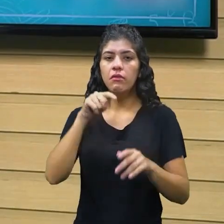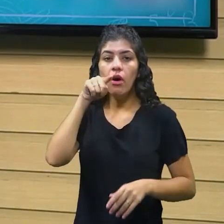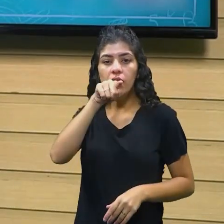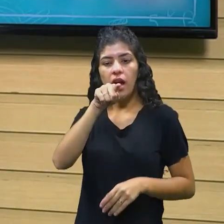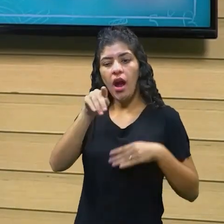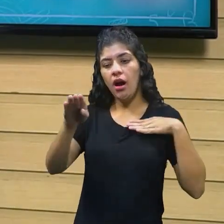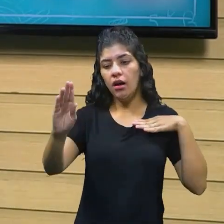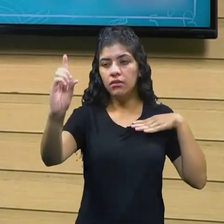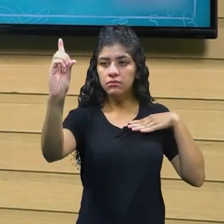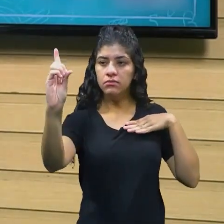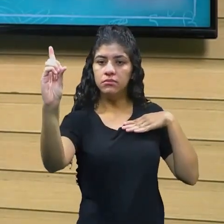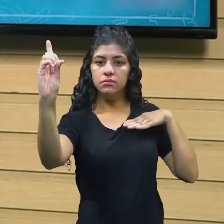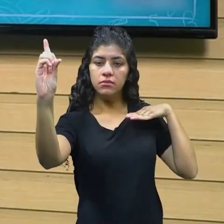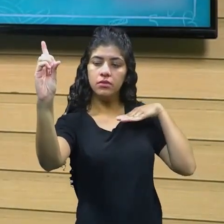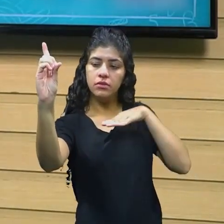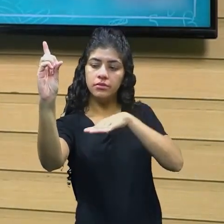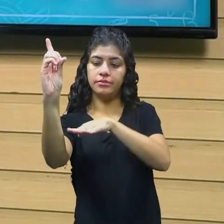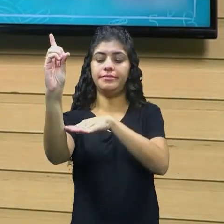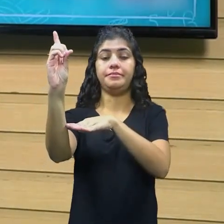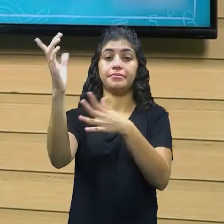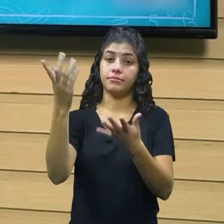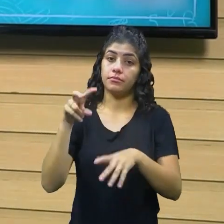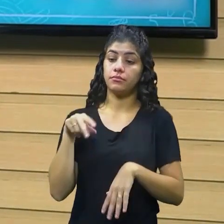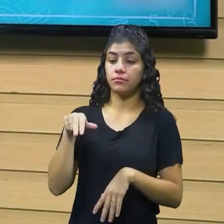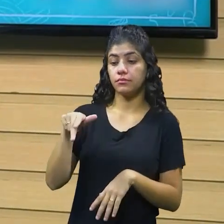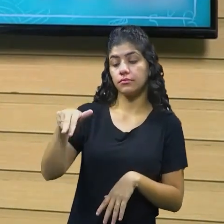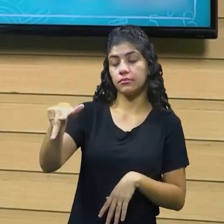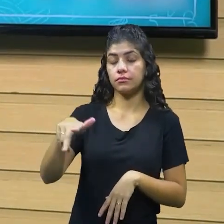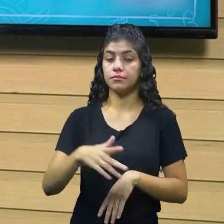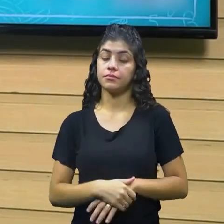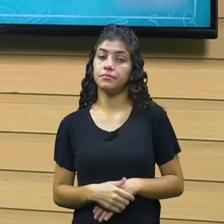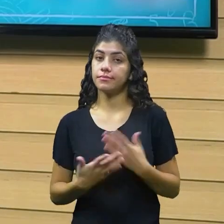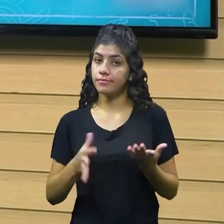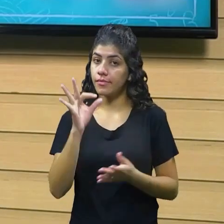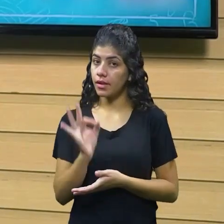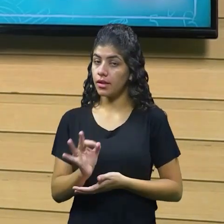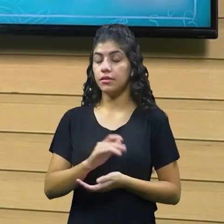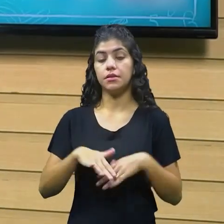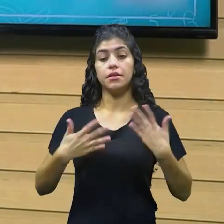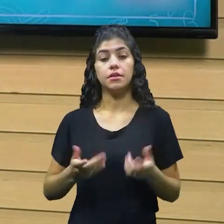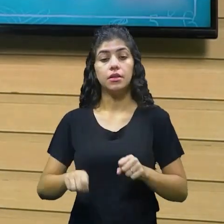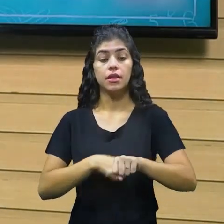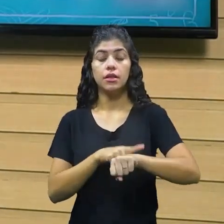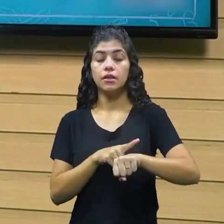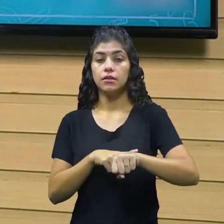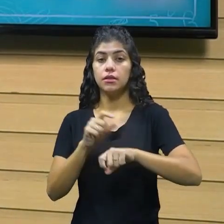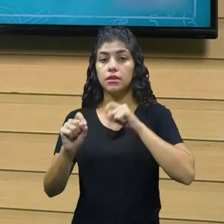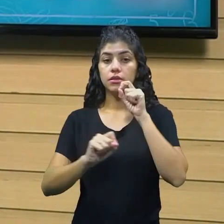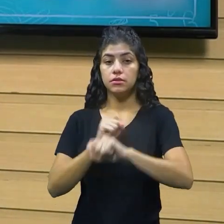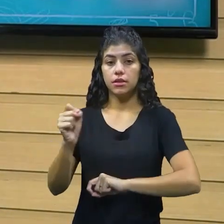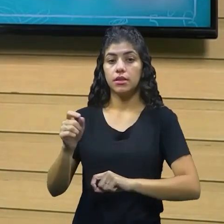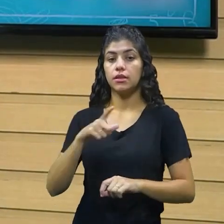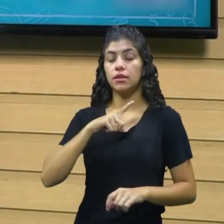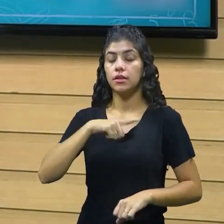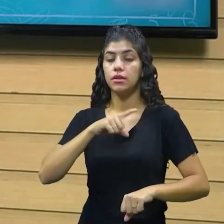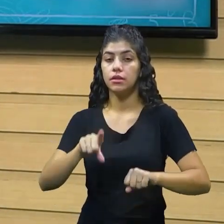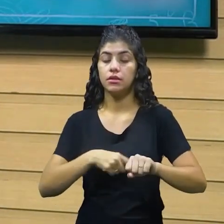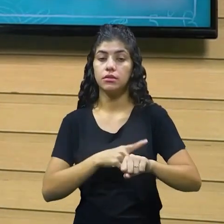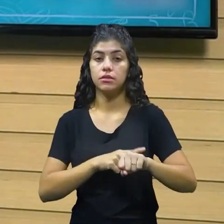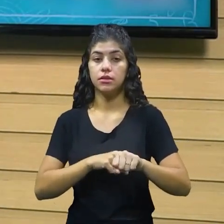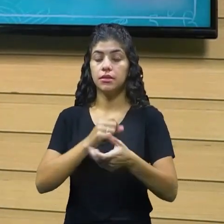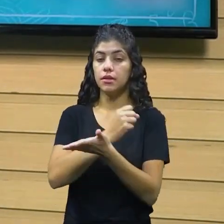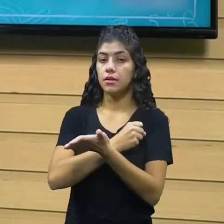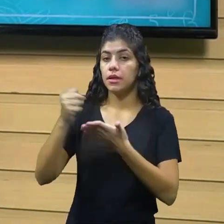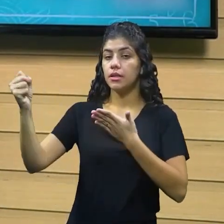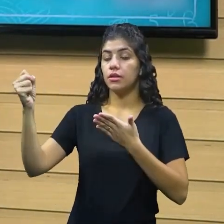está se aproximando, ou caminhando, ou dentro de um veículo, certo? Então naquele momento, naquele intervalo de tempo, então se passou